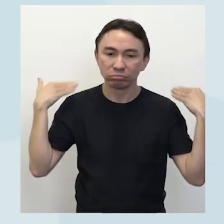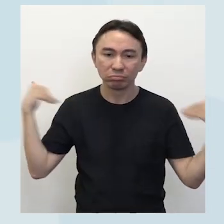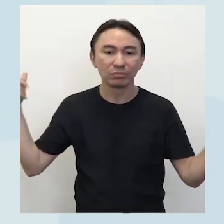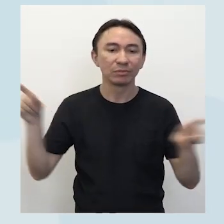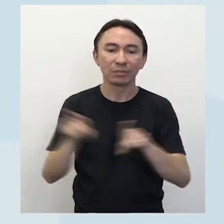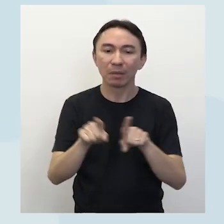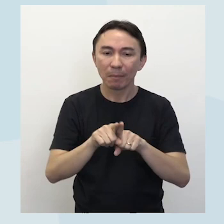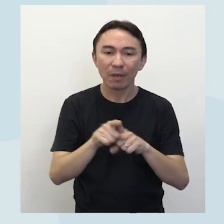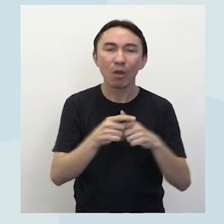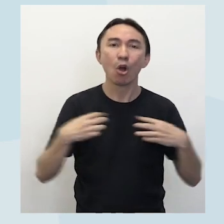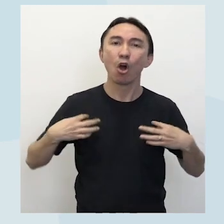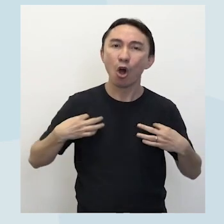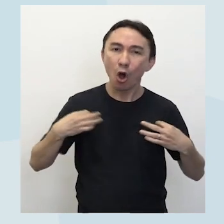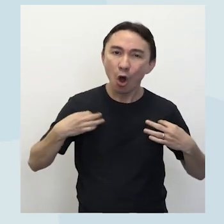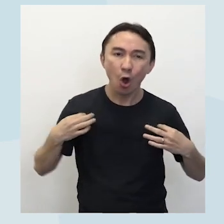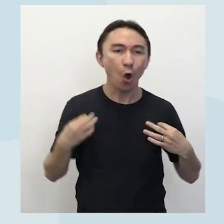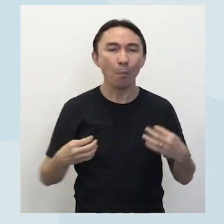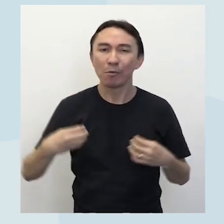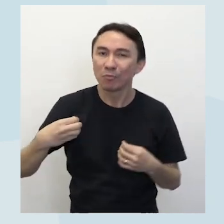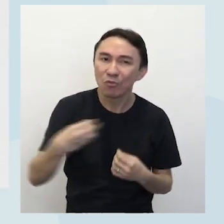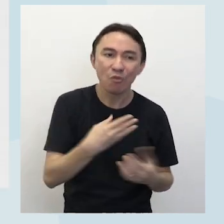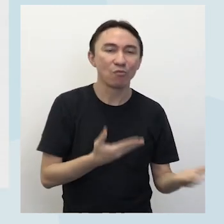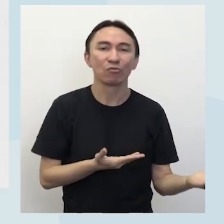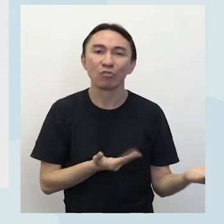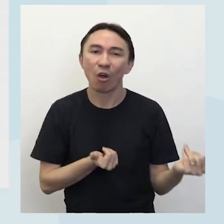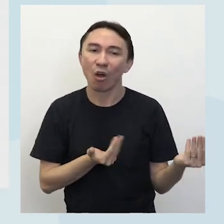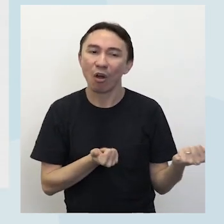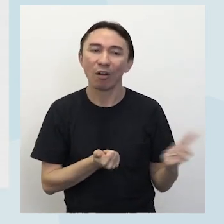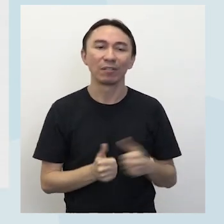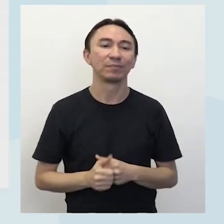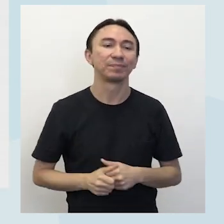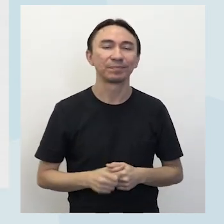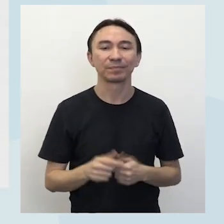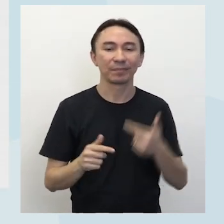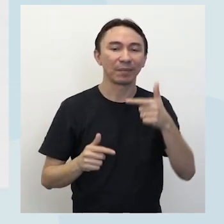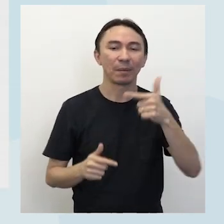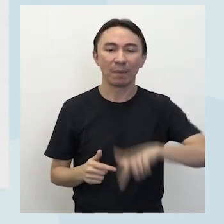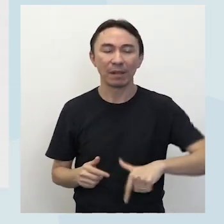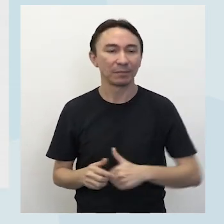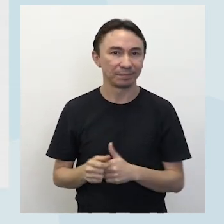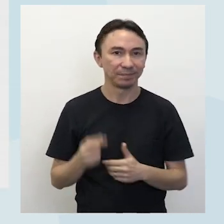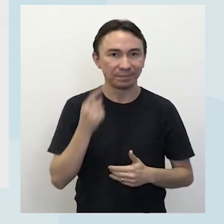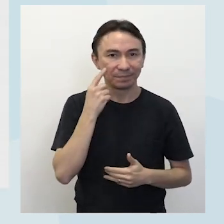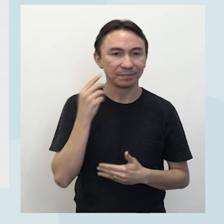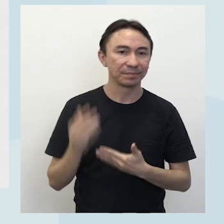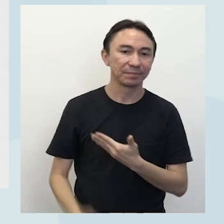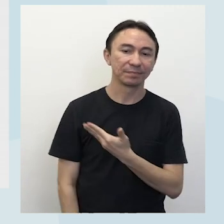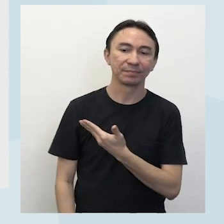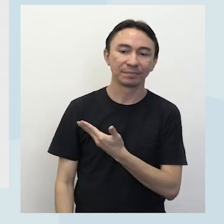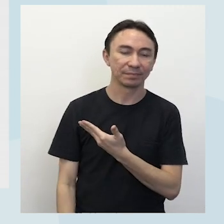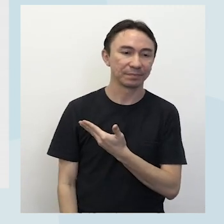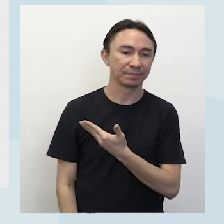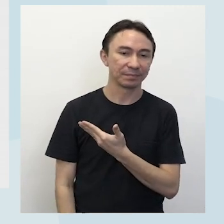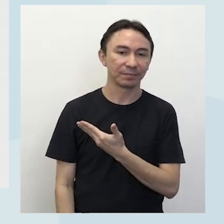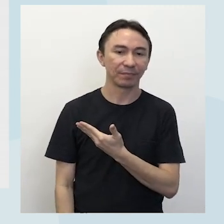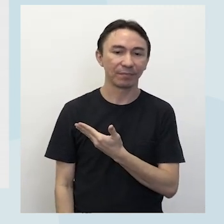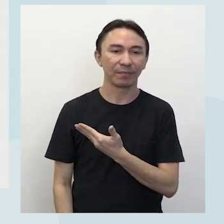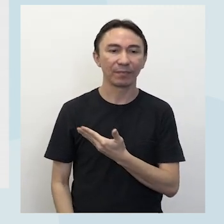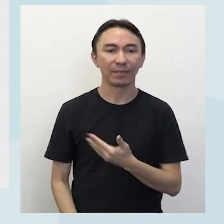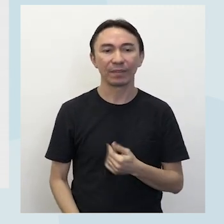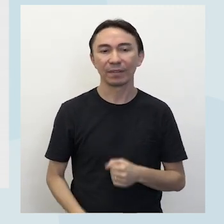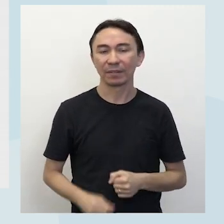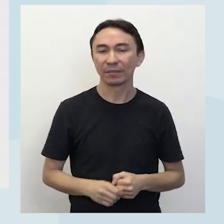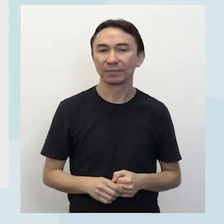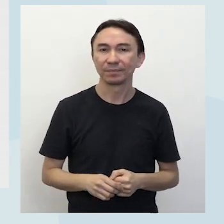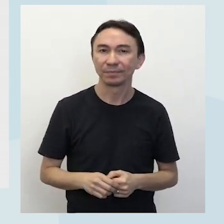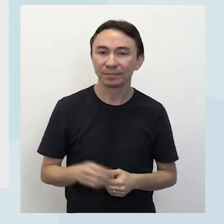uma luvinha, Isso. coisa mais fofinha, não é? Olha só, mais um, gente, na tela pra você. Olha só, ela fez a fanart da Sally